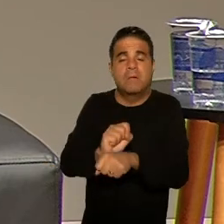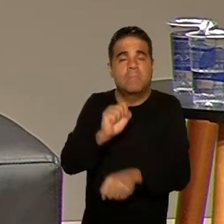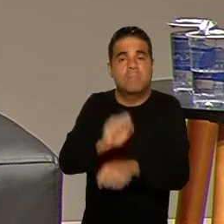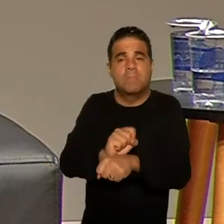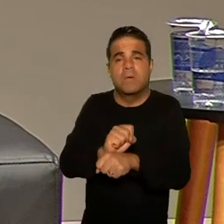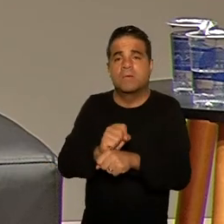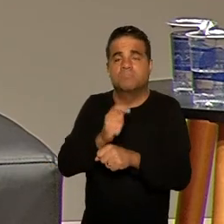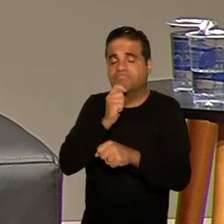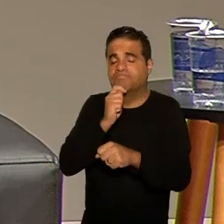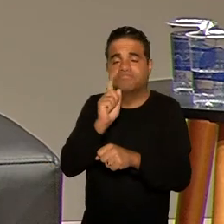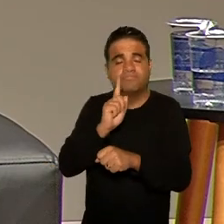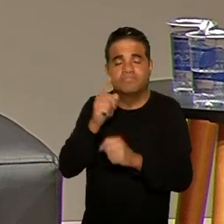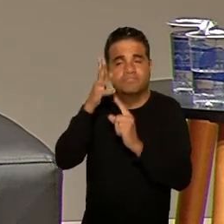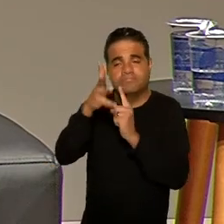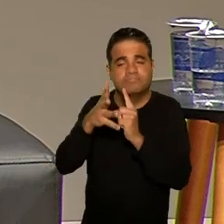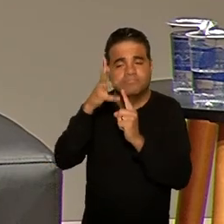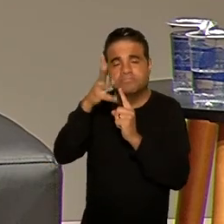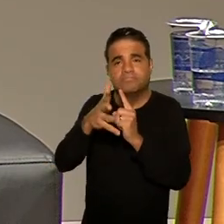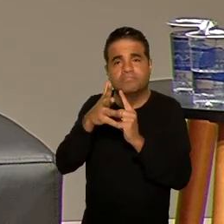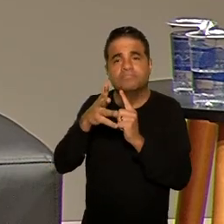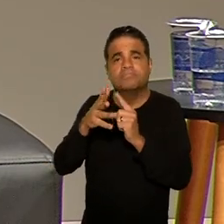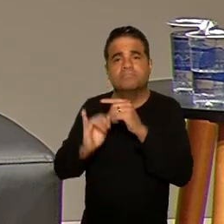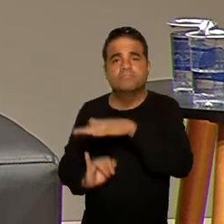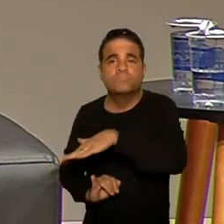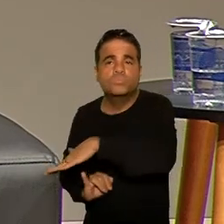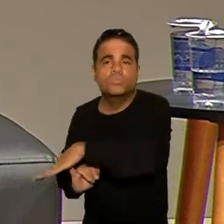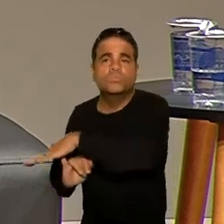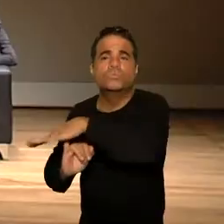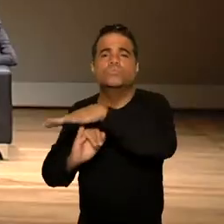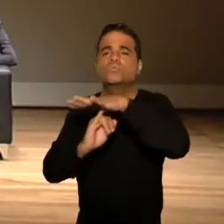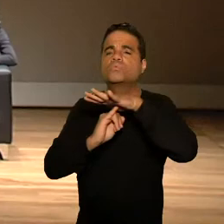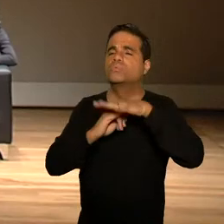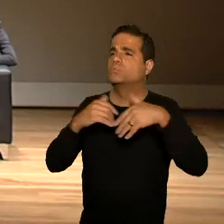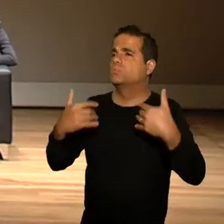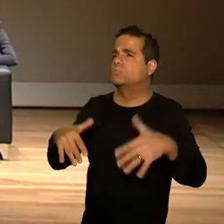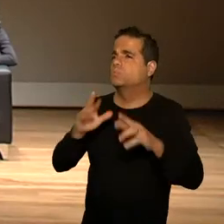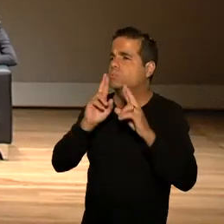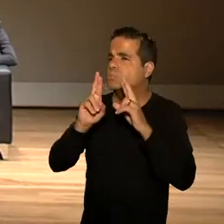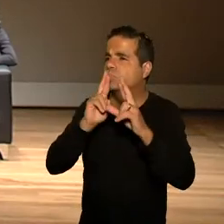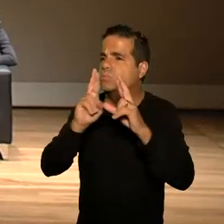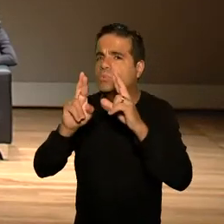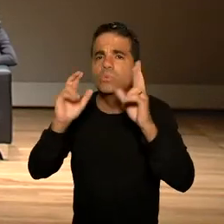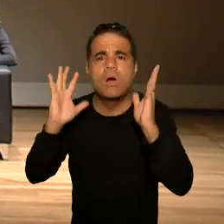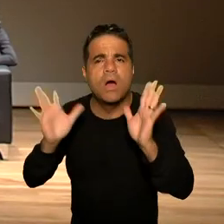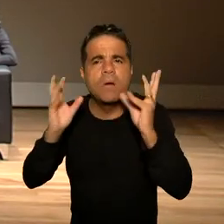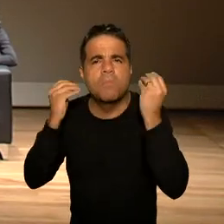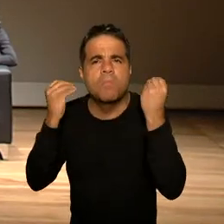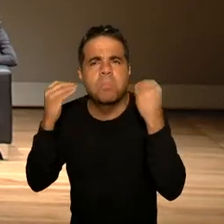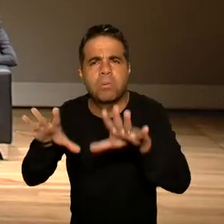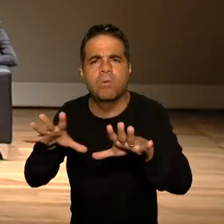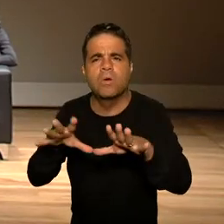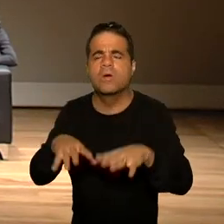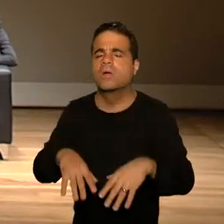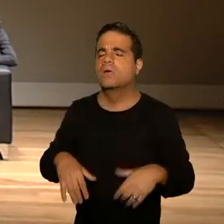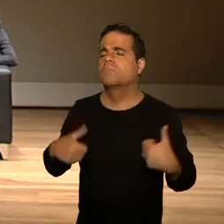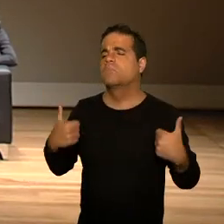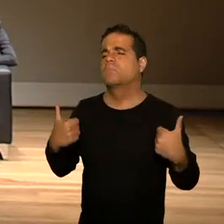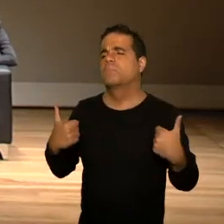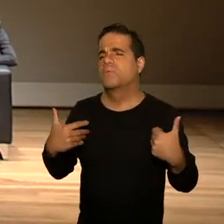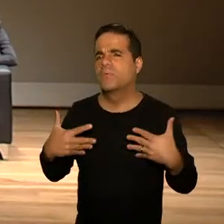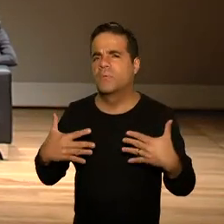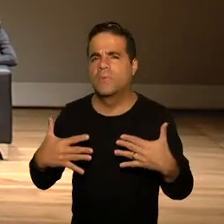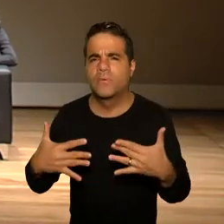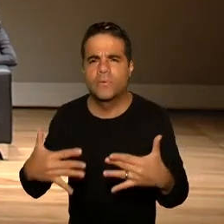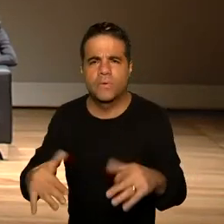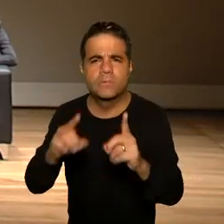no discurso oficial da curadoria e da instituição e uma dessas respostas joga a luz para essa demanda da